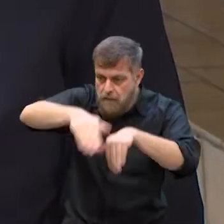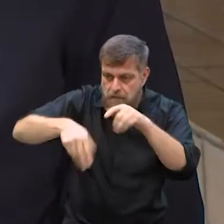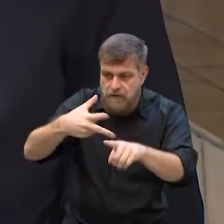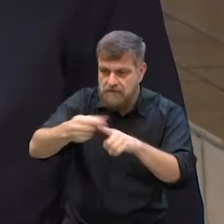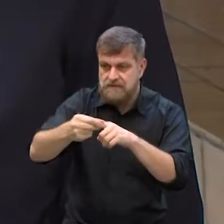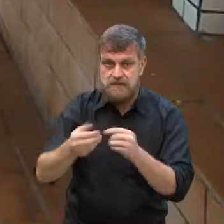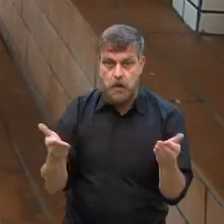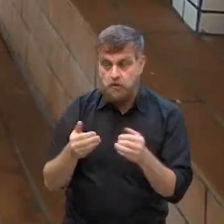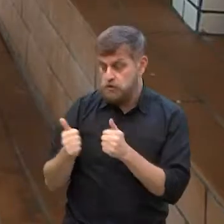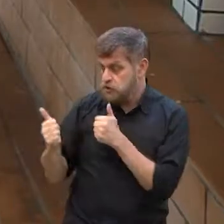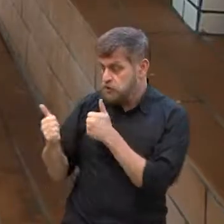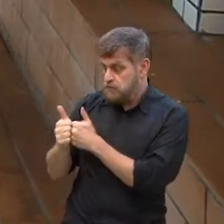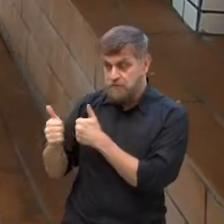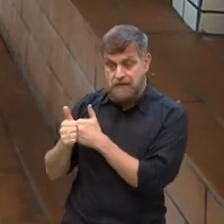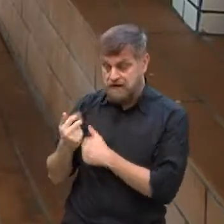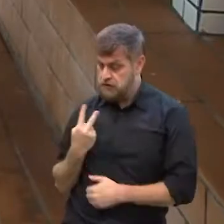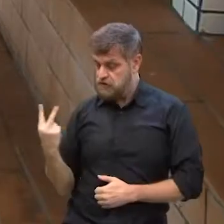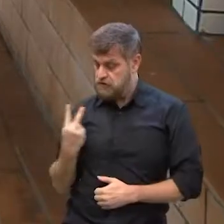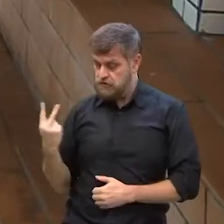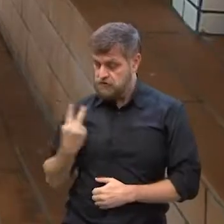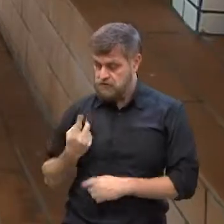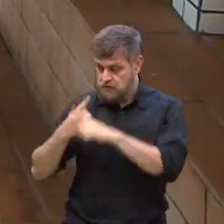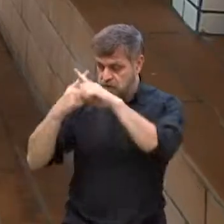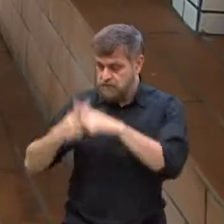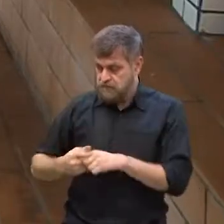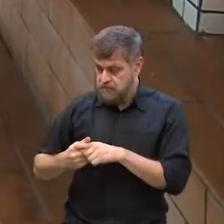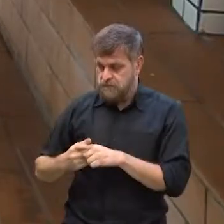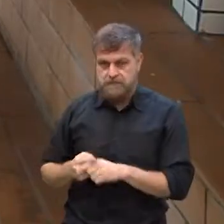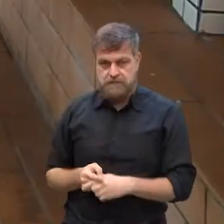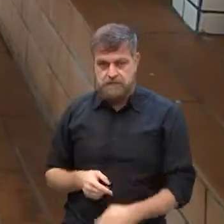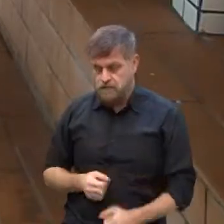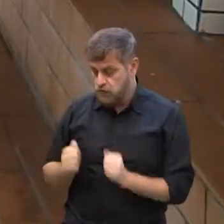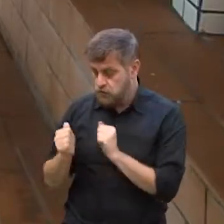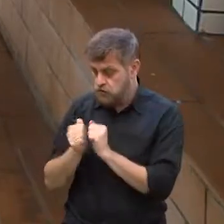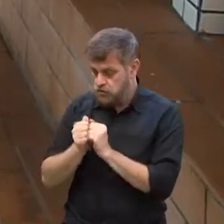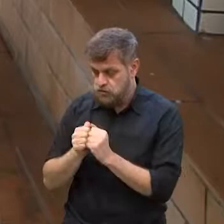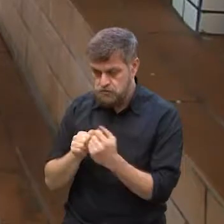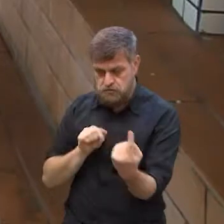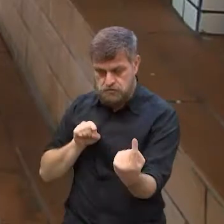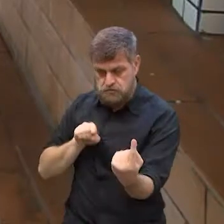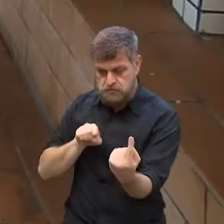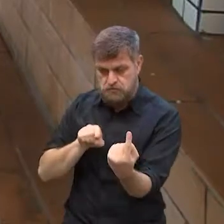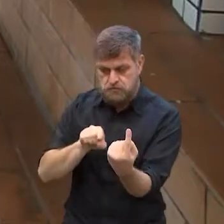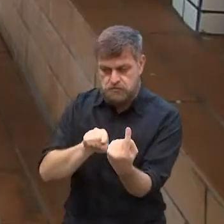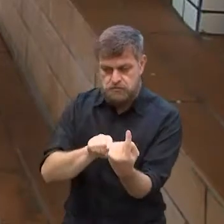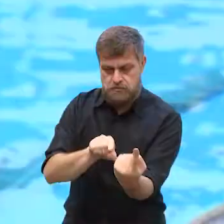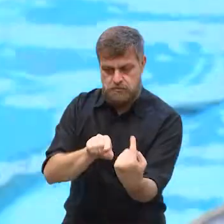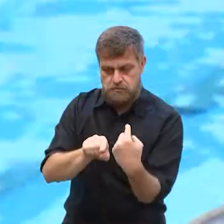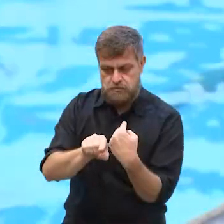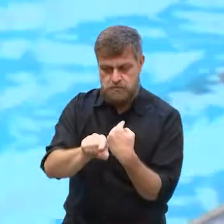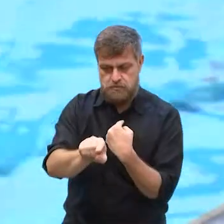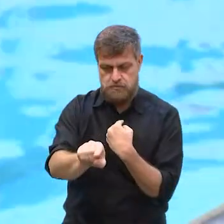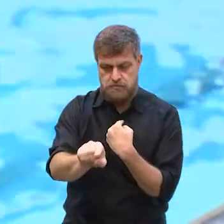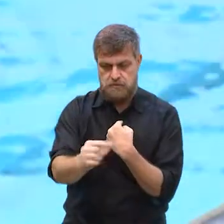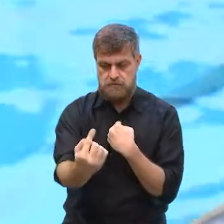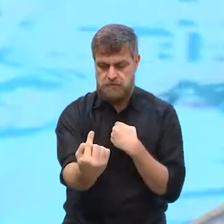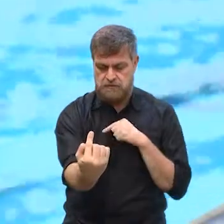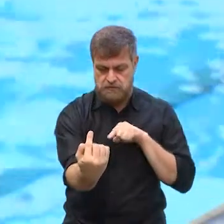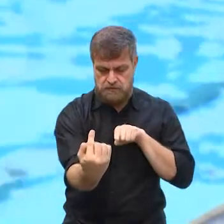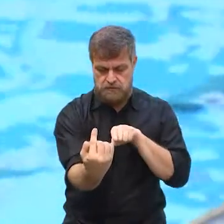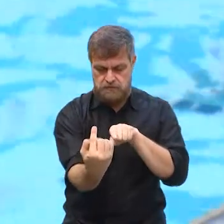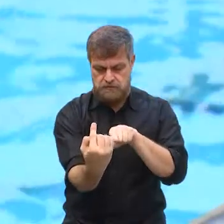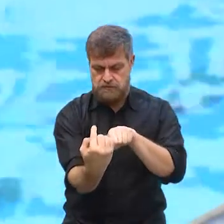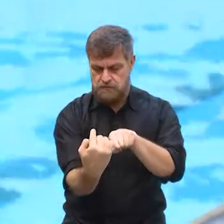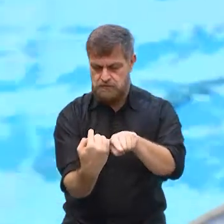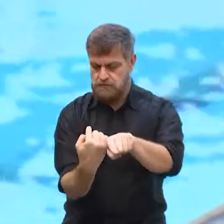aqui do lado, competindo, nadando um revezamento junto e levando uma medalha para casa, né? Então isso foi espetacular para